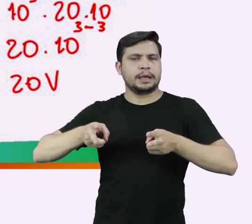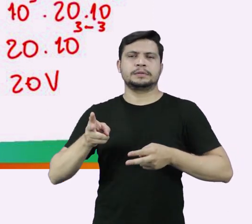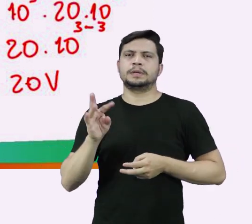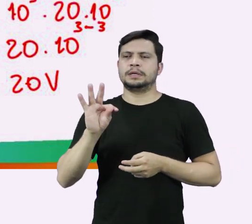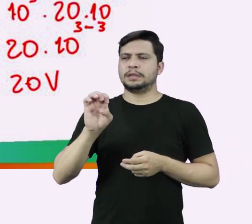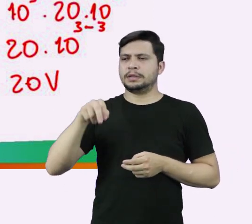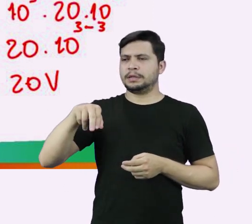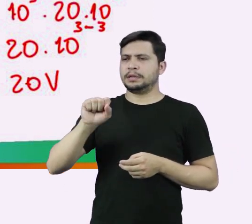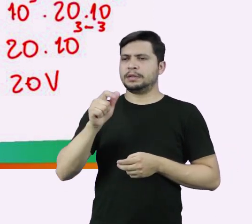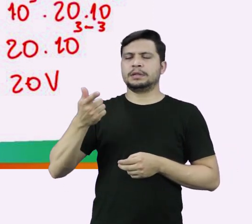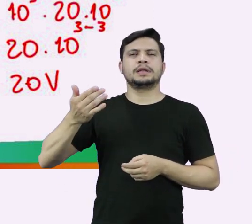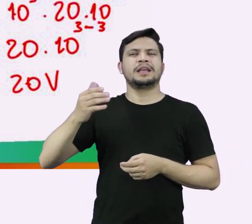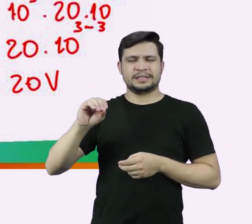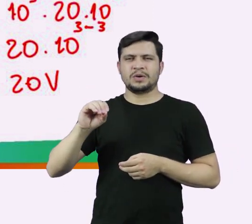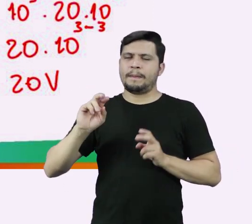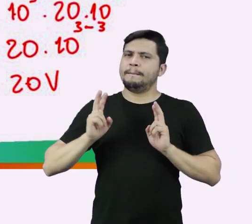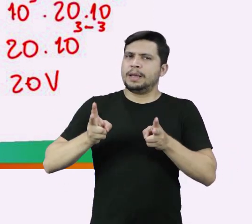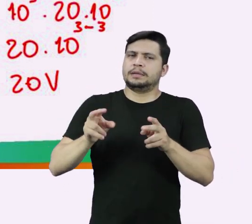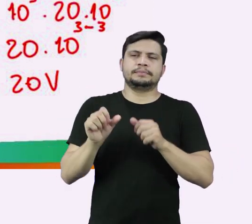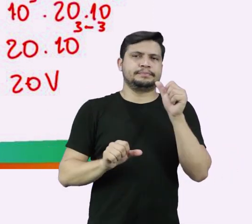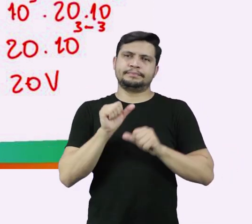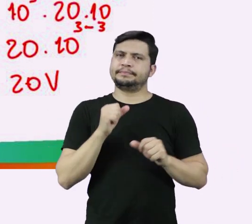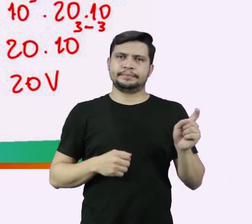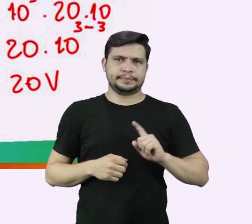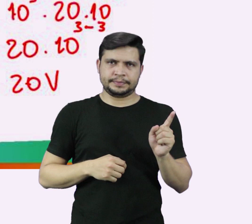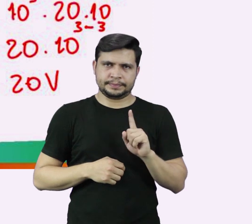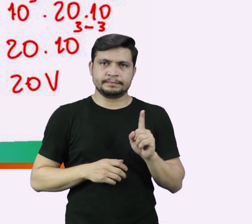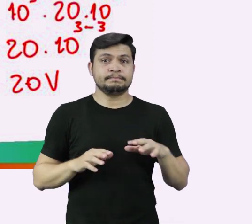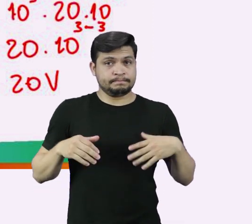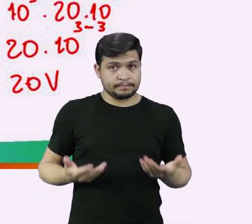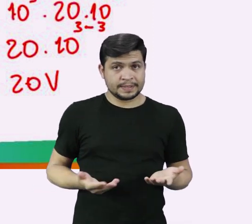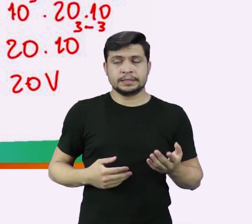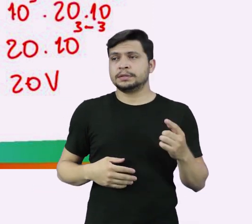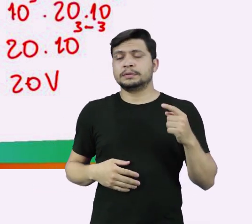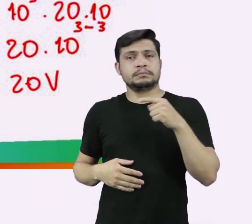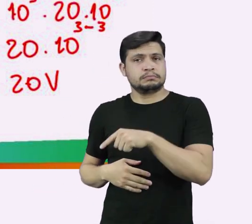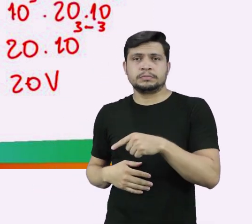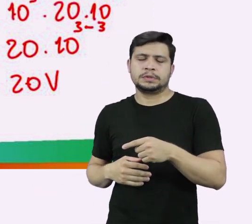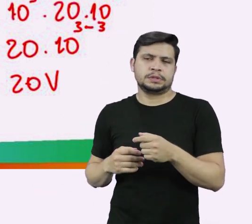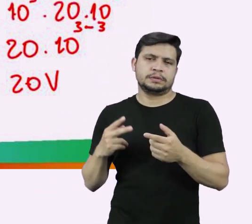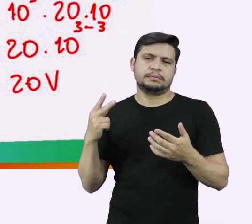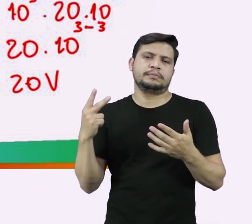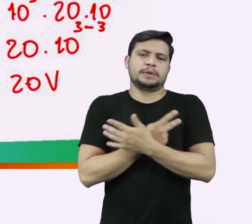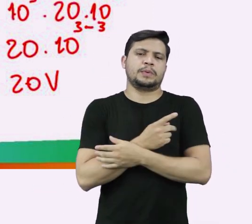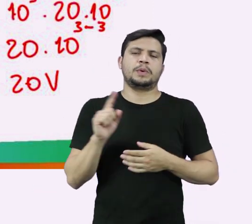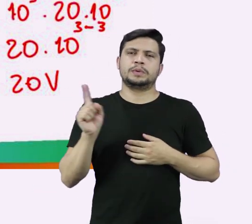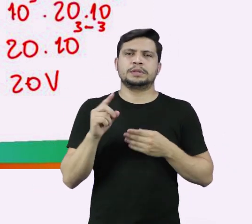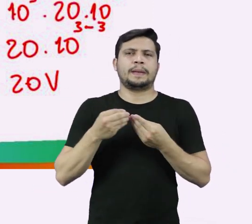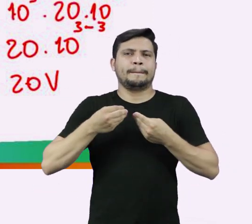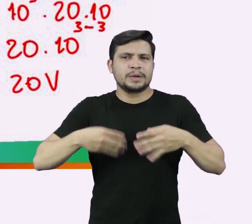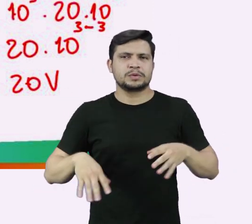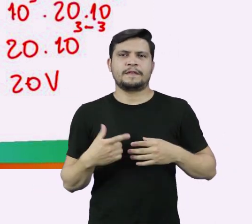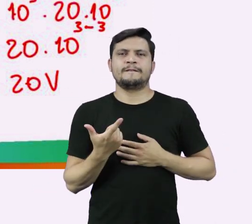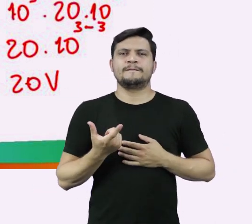teria ainda assim 12 volts. E nesse caso aqui, não seria capaz de causar um dano de 20 mA, que seria a